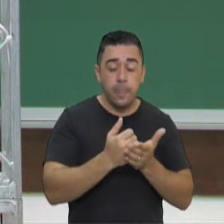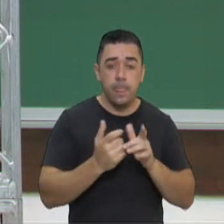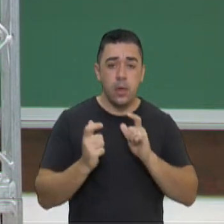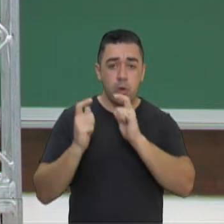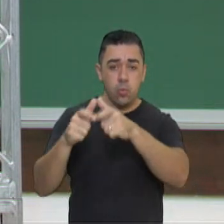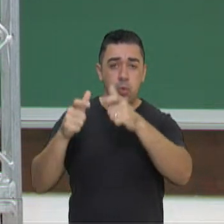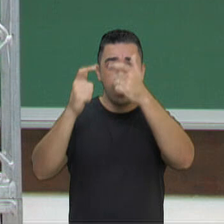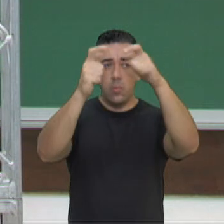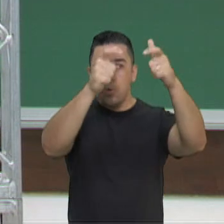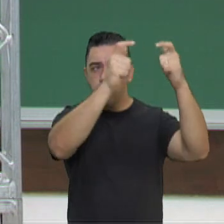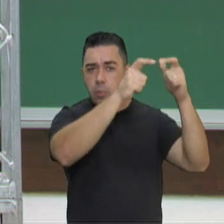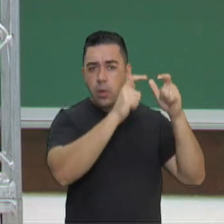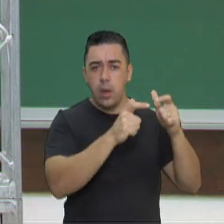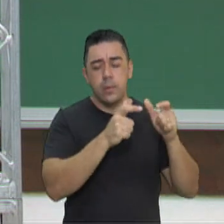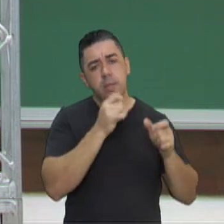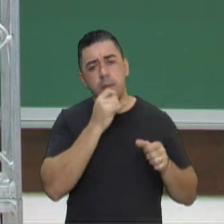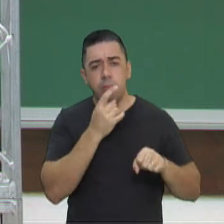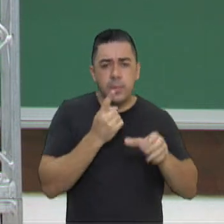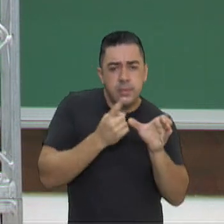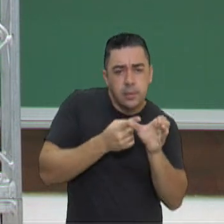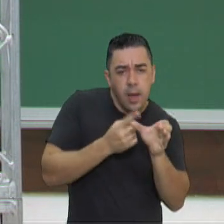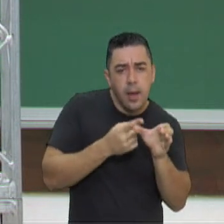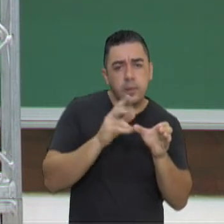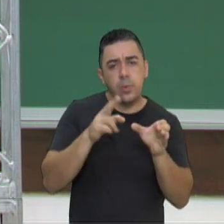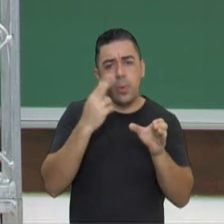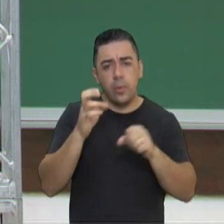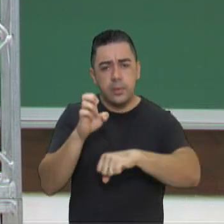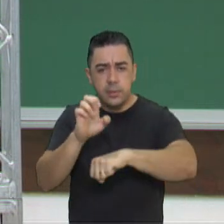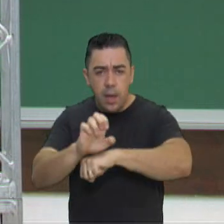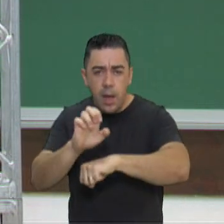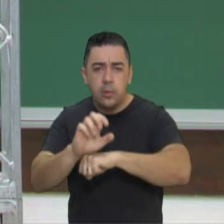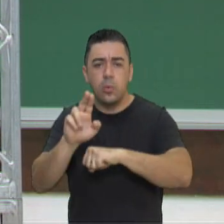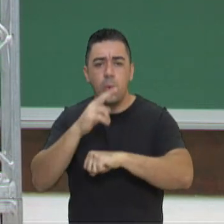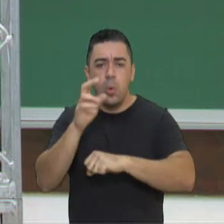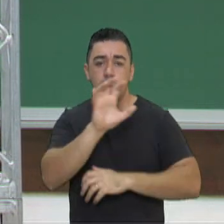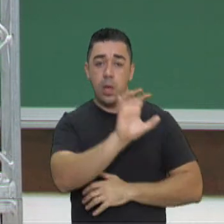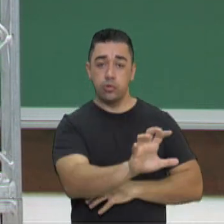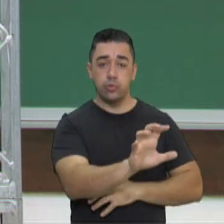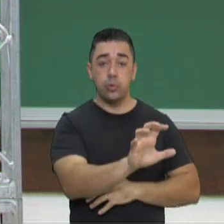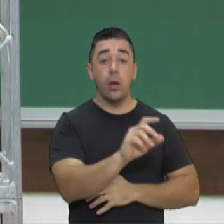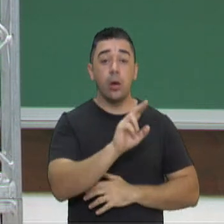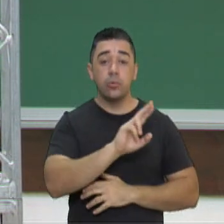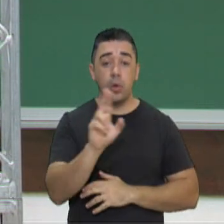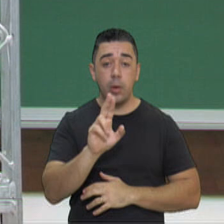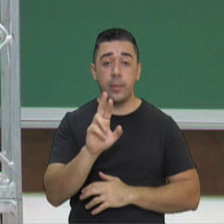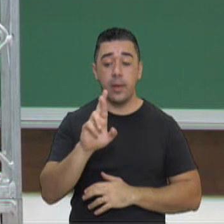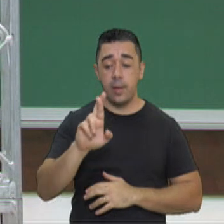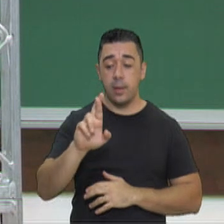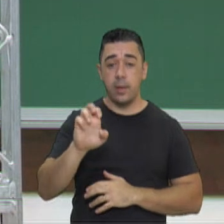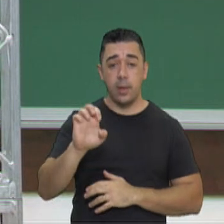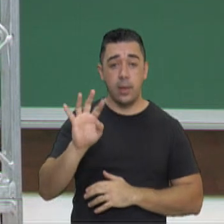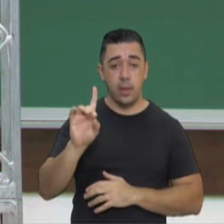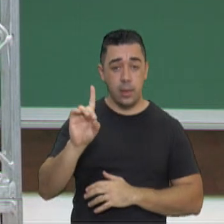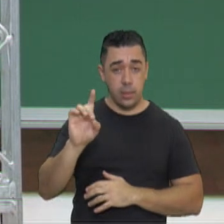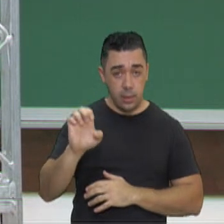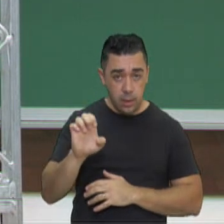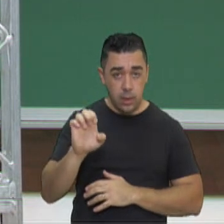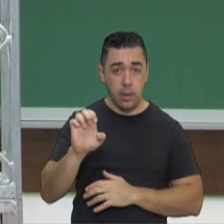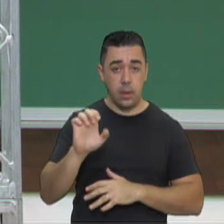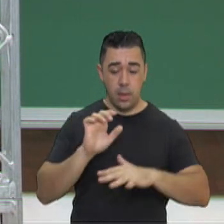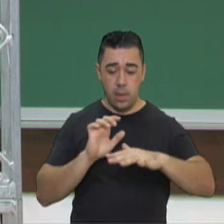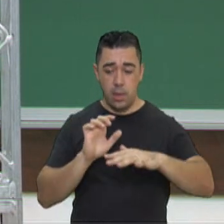de uma cidade, de um estado, né, de uma região, a gente chama elas de rede de